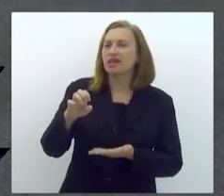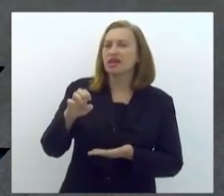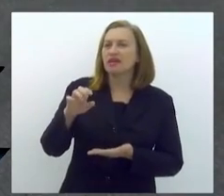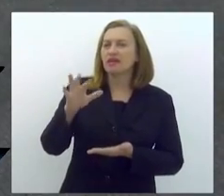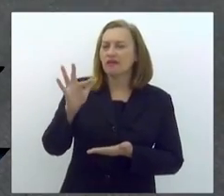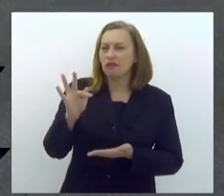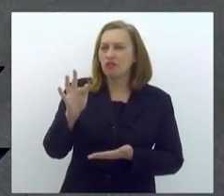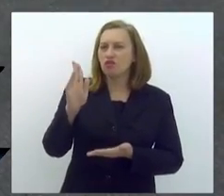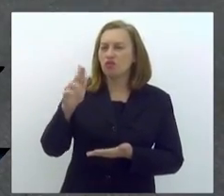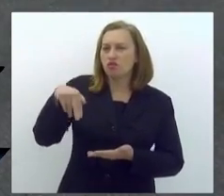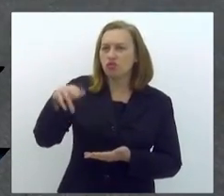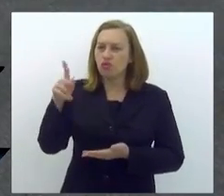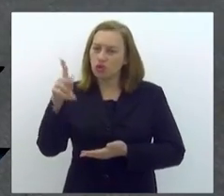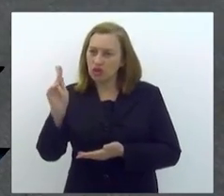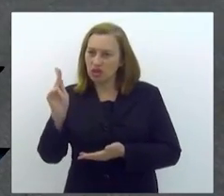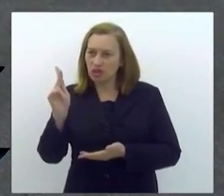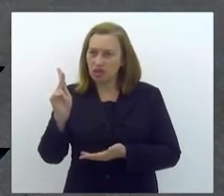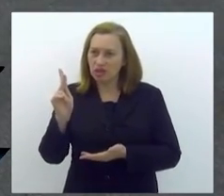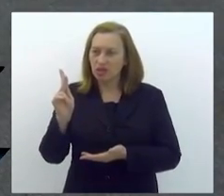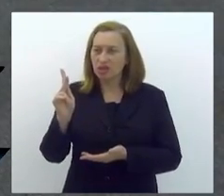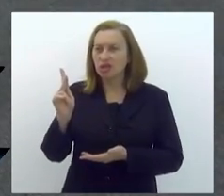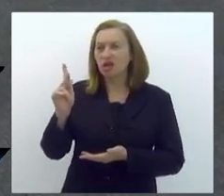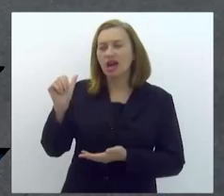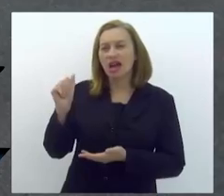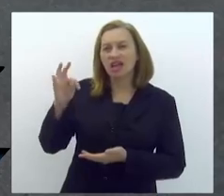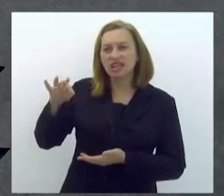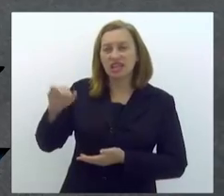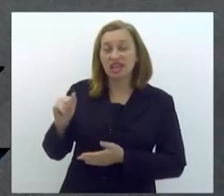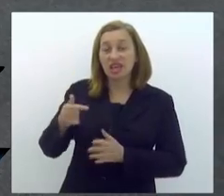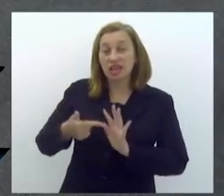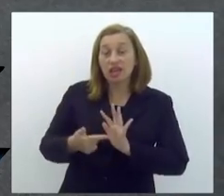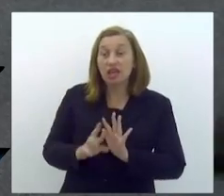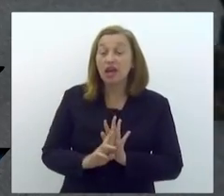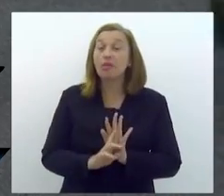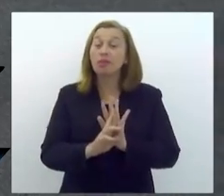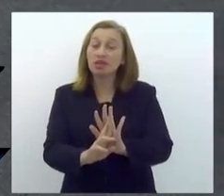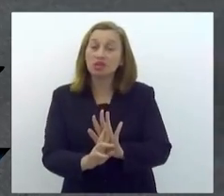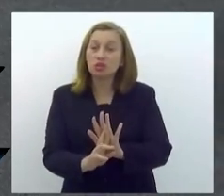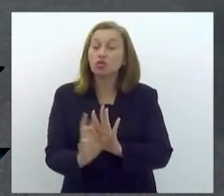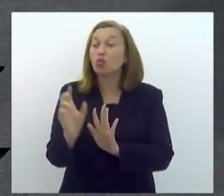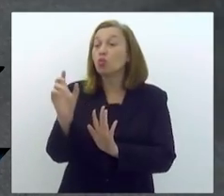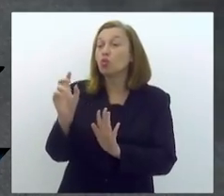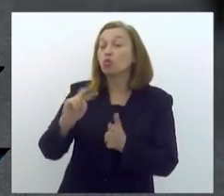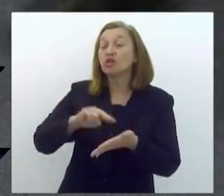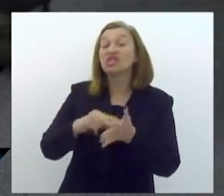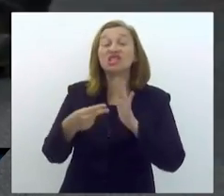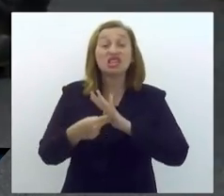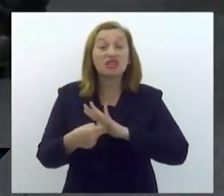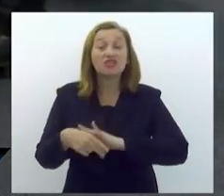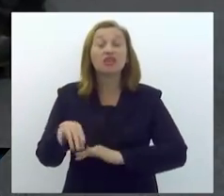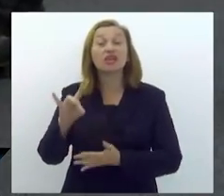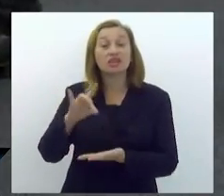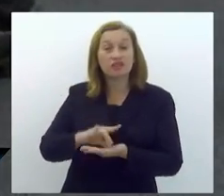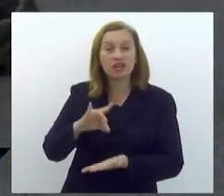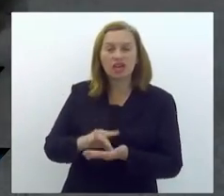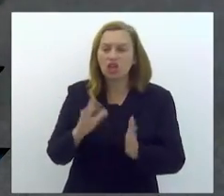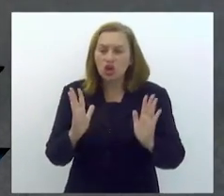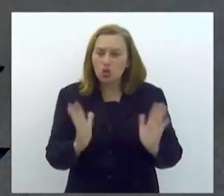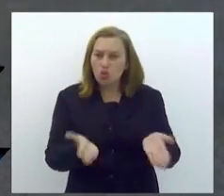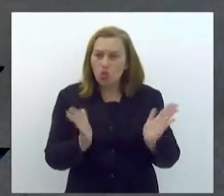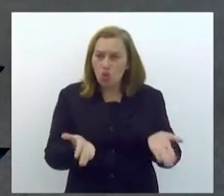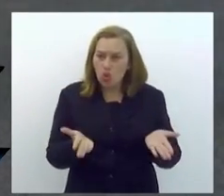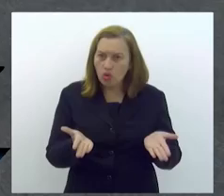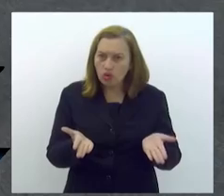ressignificou o que que é o baile funk e esse movimento cultural existente hoje é